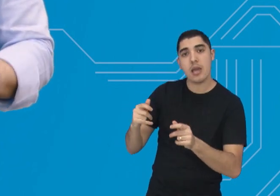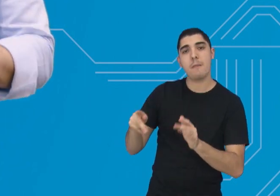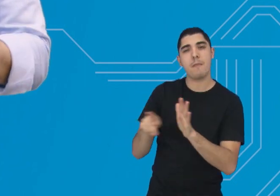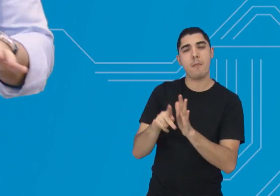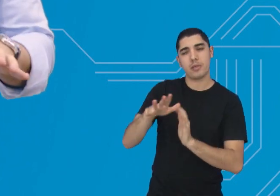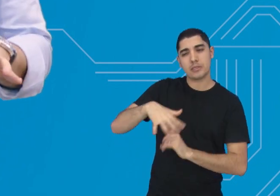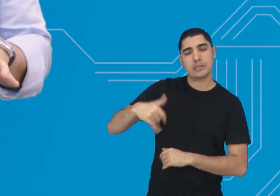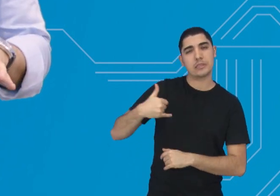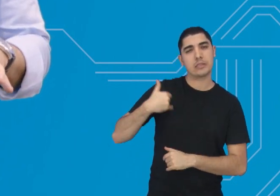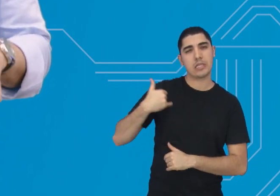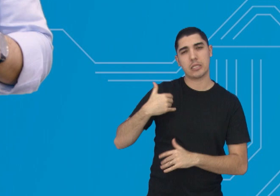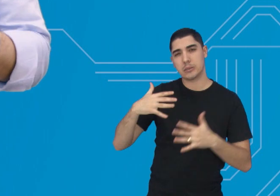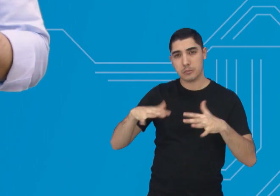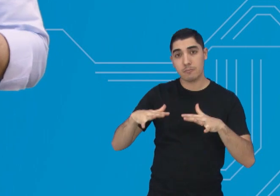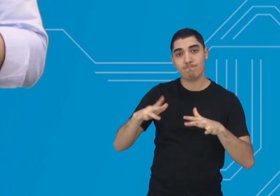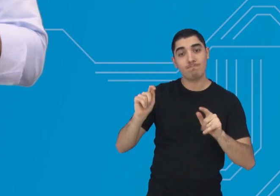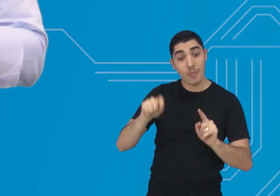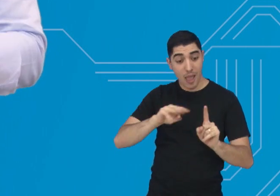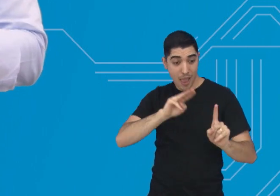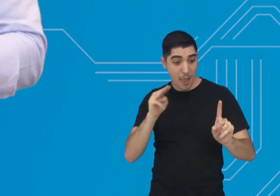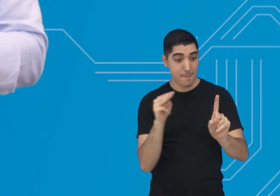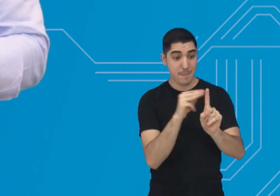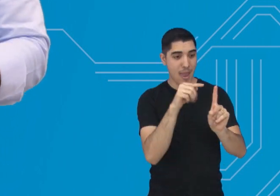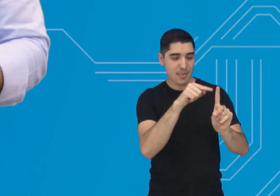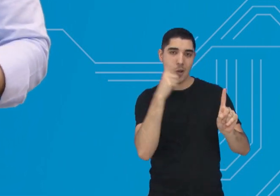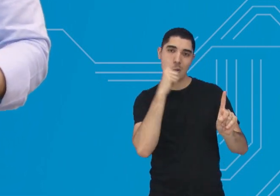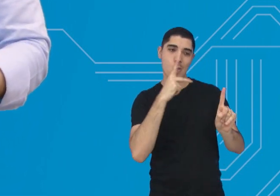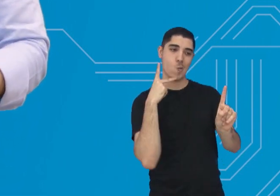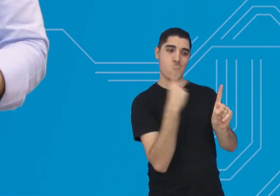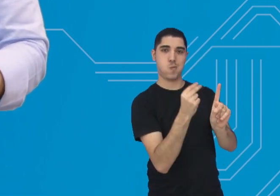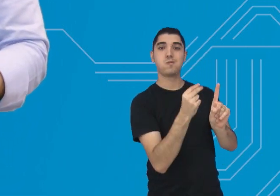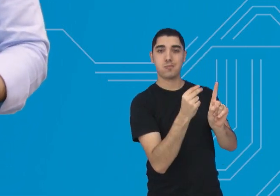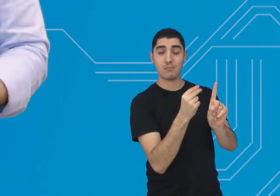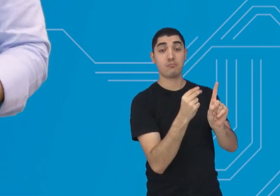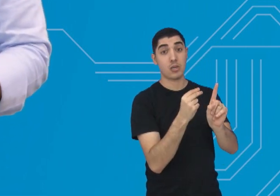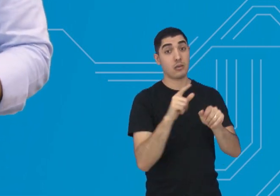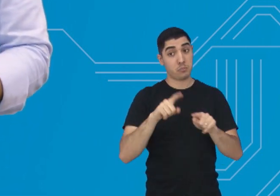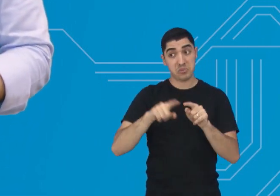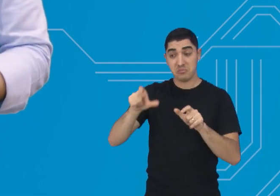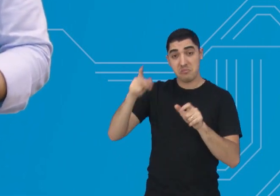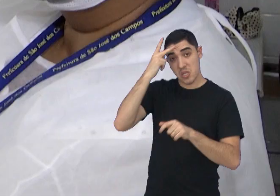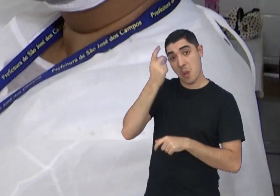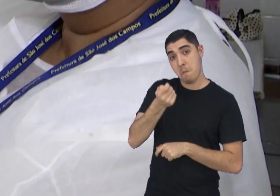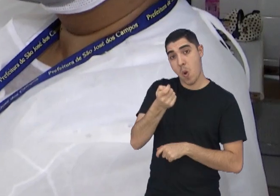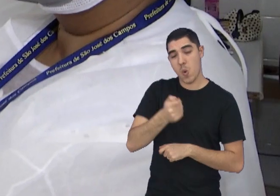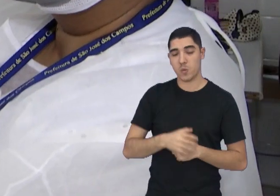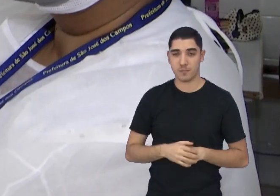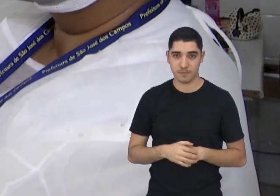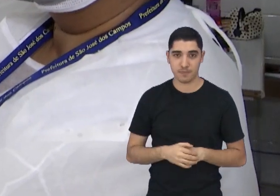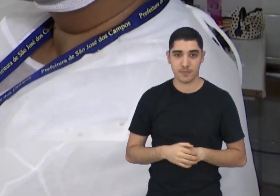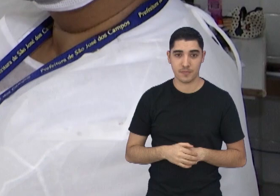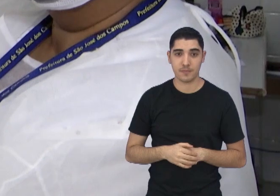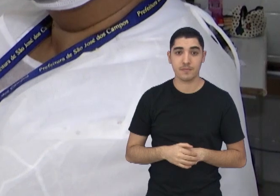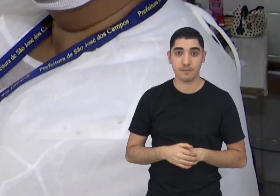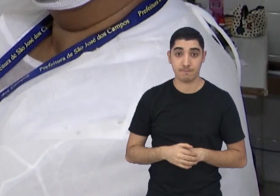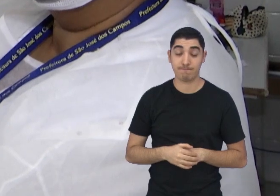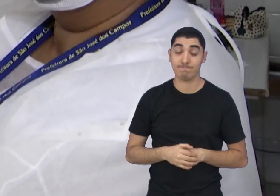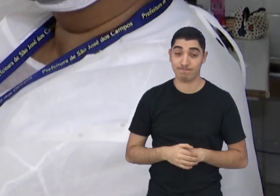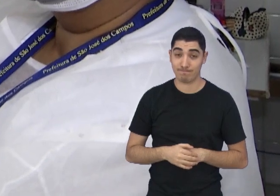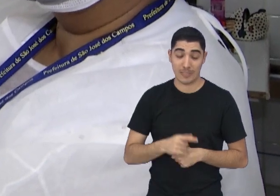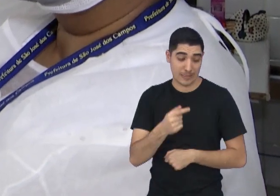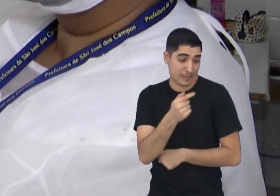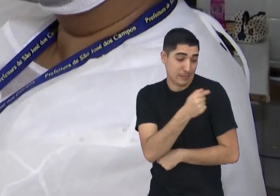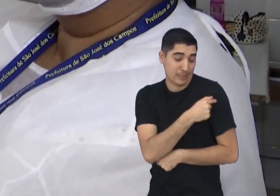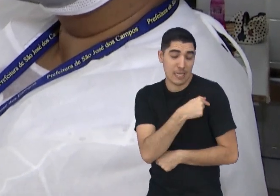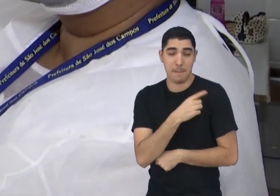etárias e assim garantir a meta de imunização para cada público-alvo, que está abaixo do esperado, viu? A velha e temida